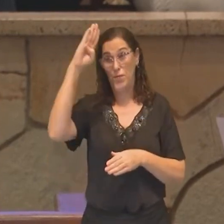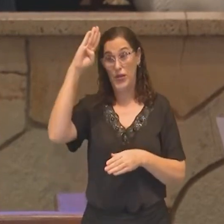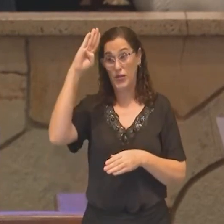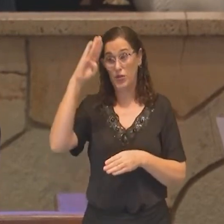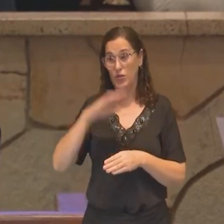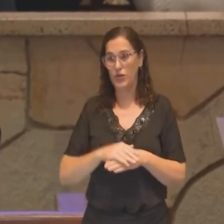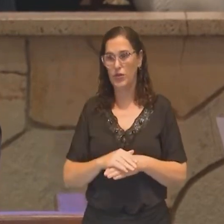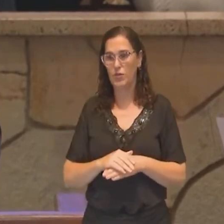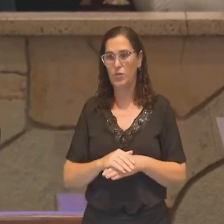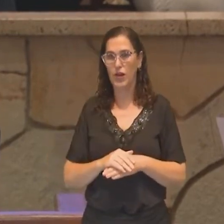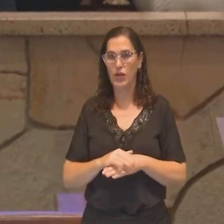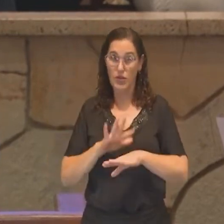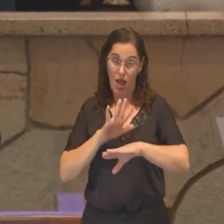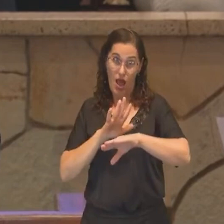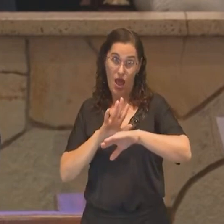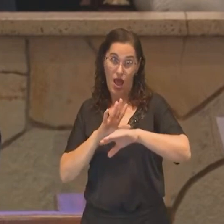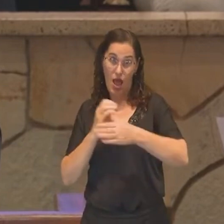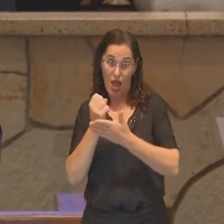por essa medicação.